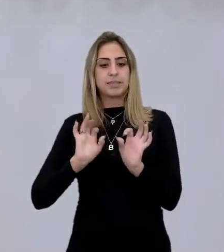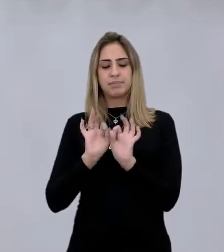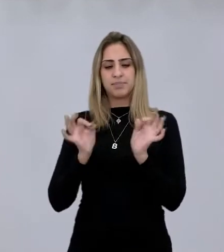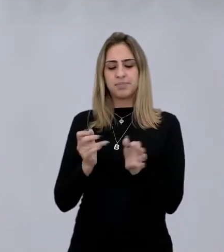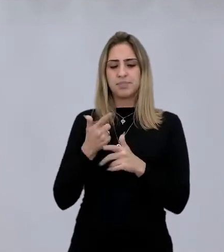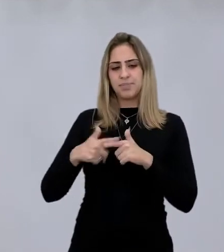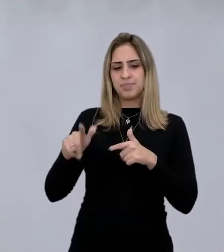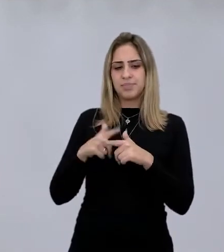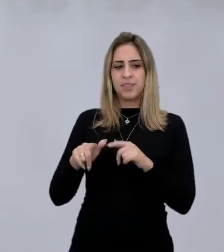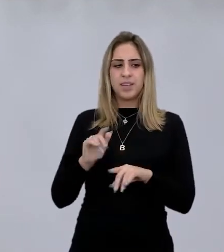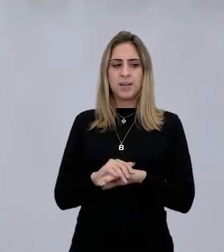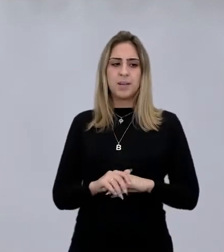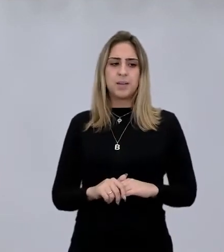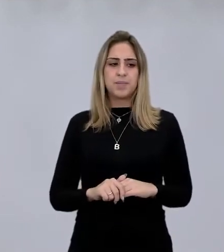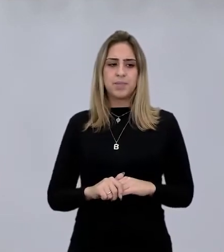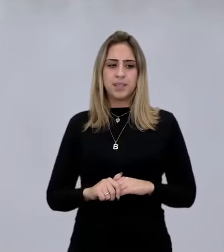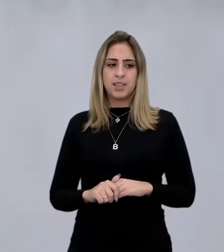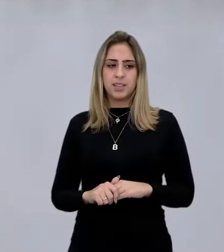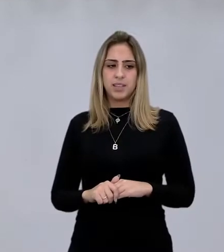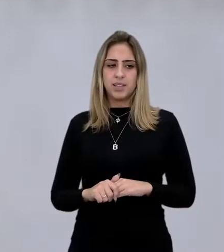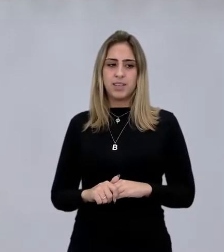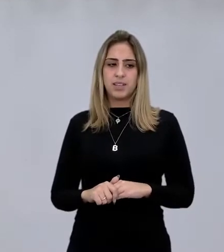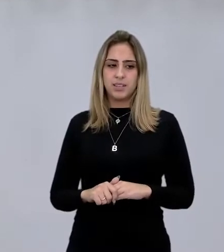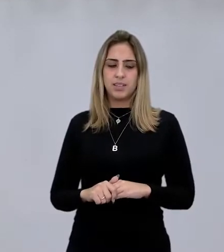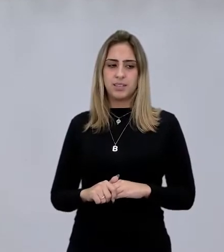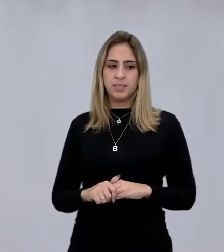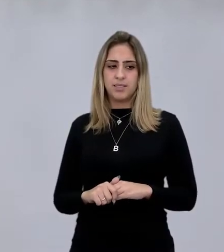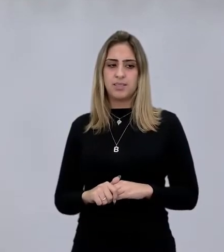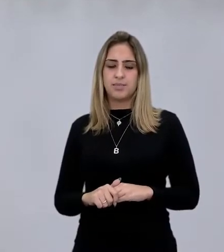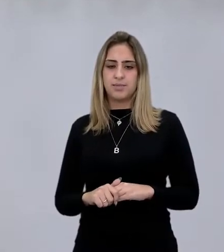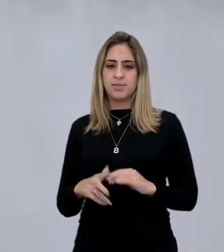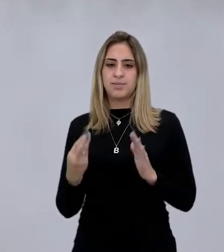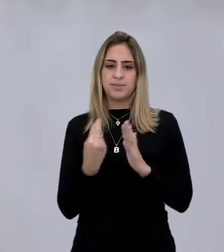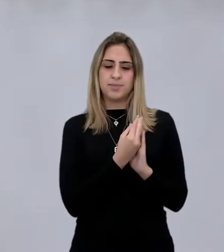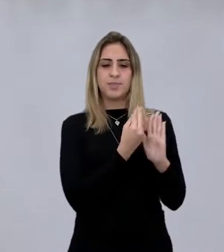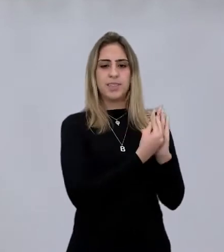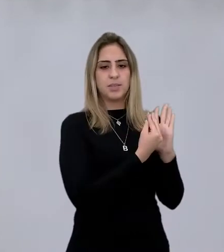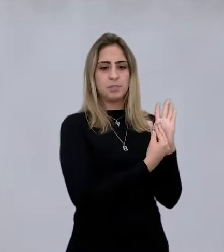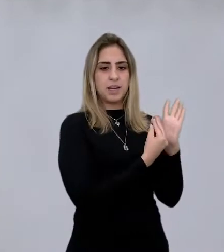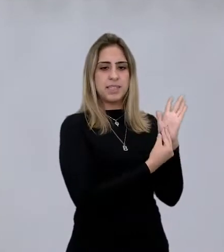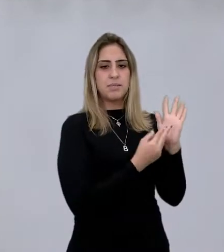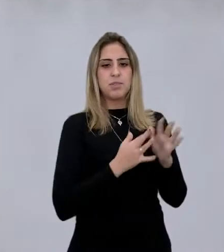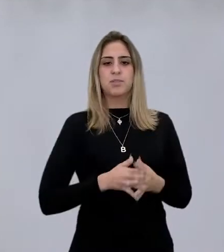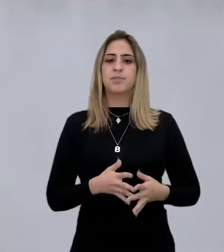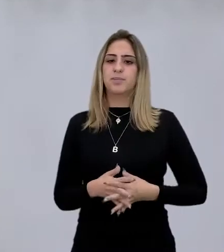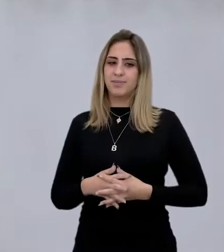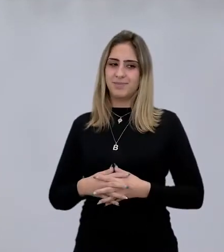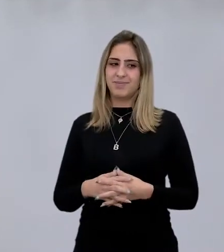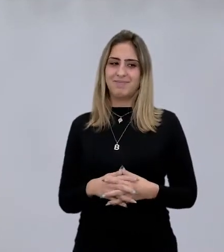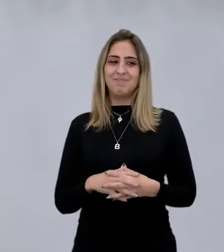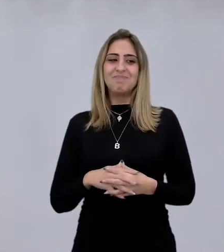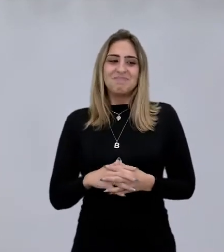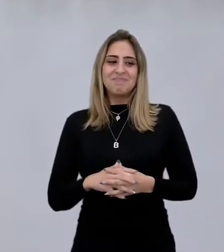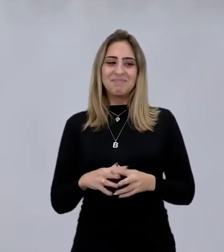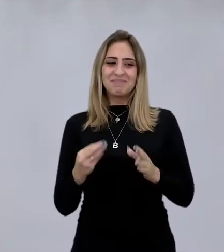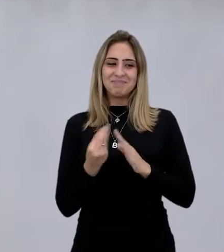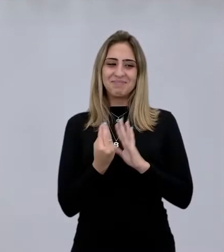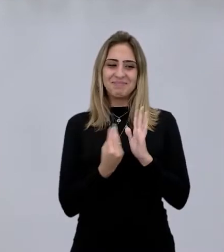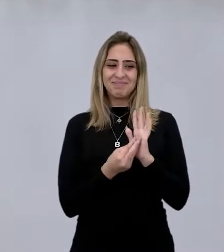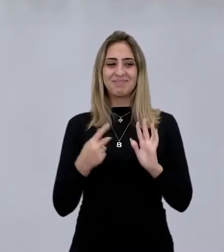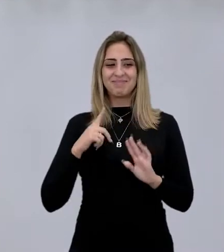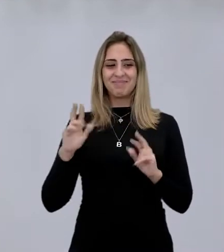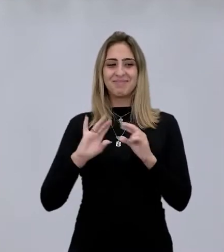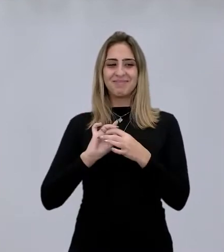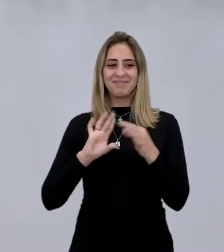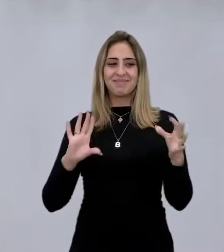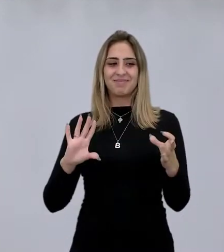desse problema, muito provavelmente ele já teria sido resolvido. Mas... no final da aula, a gente falou, né, que vocês veriam